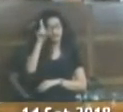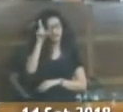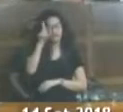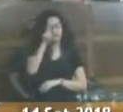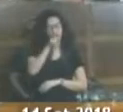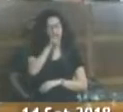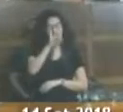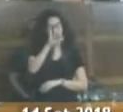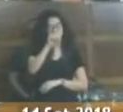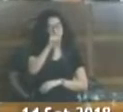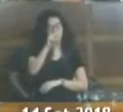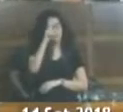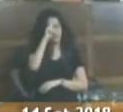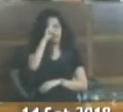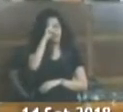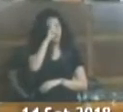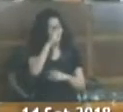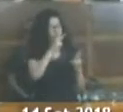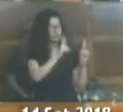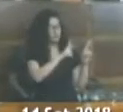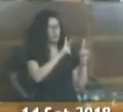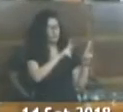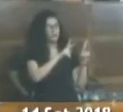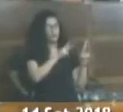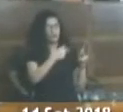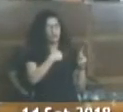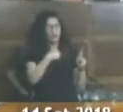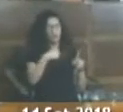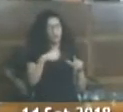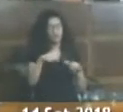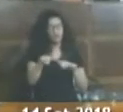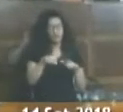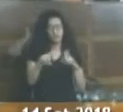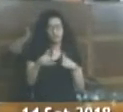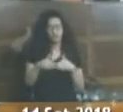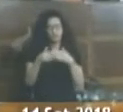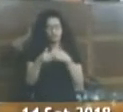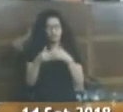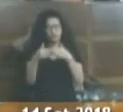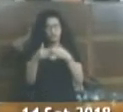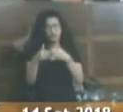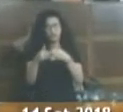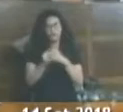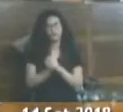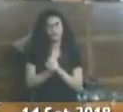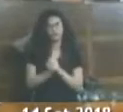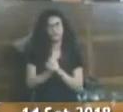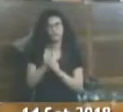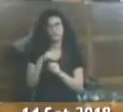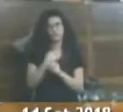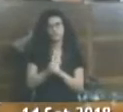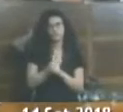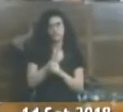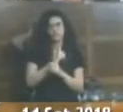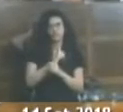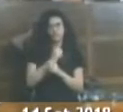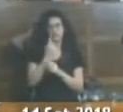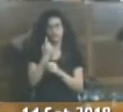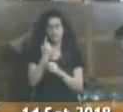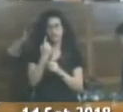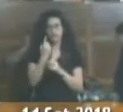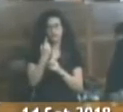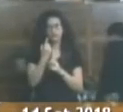Mamucaba, sou marinheiro, trabalho com turismo náutico, e nós temos uma praia lá que está dentro